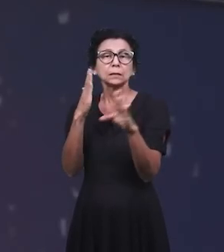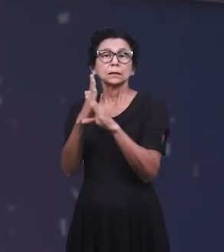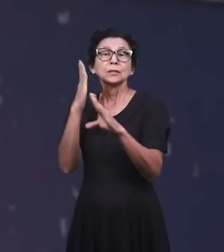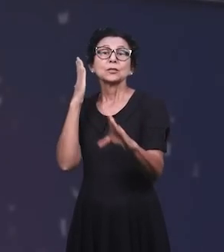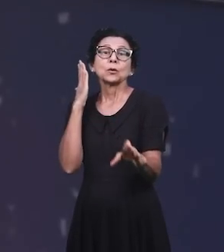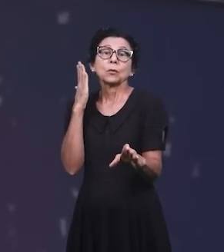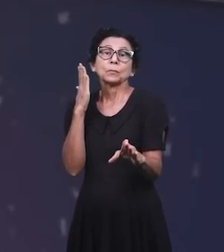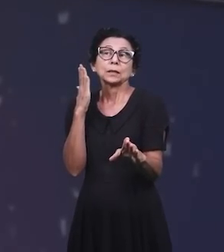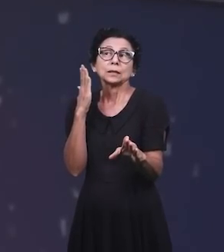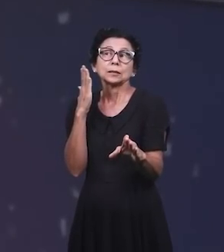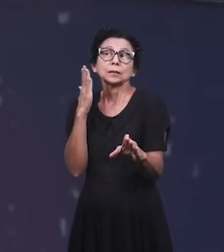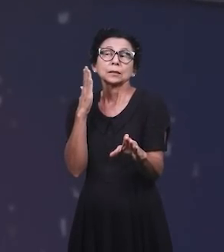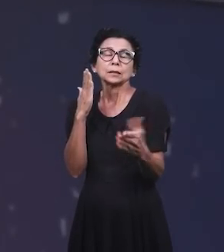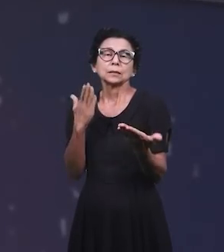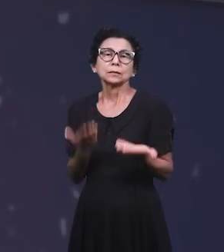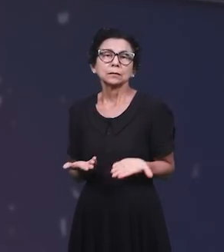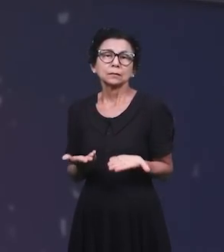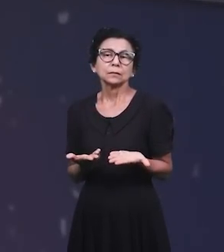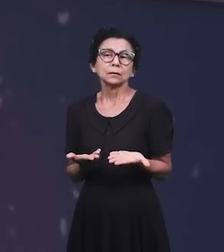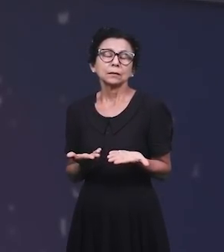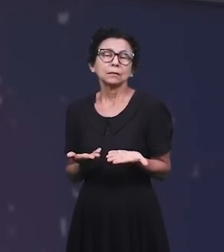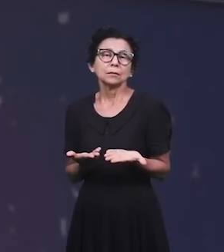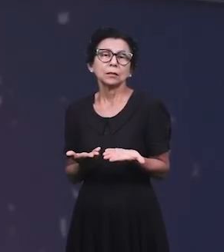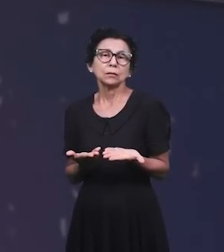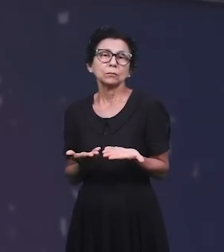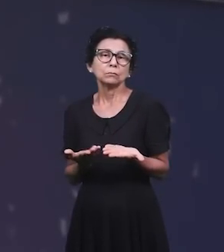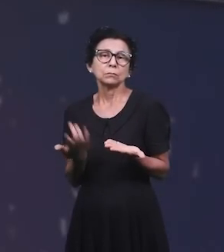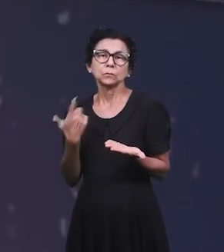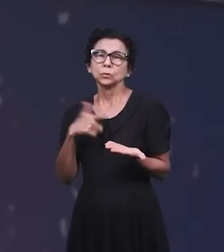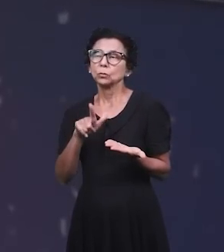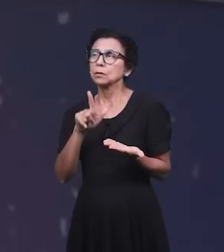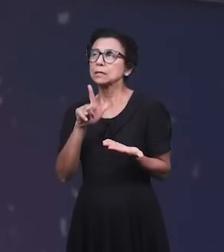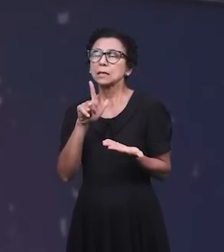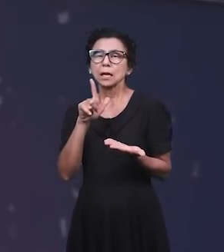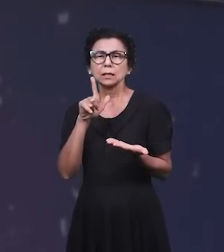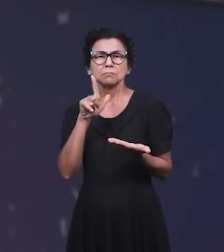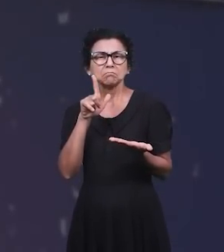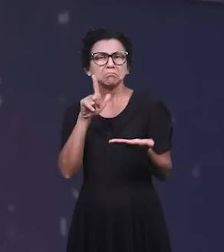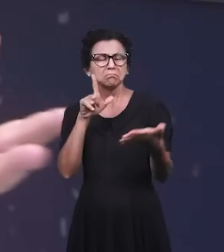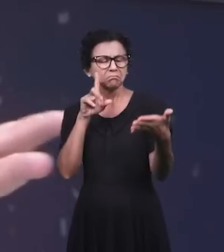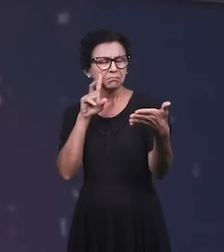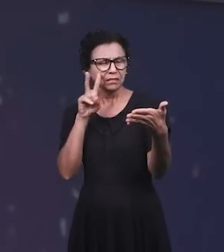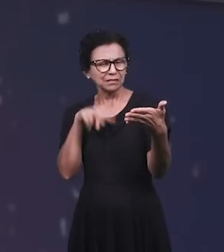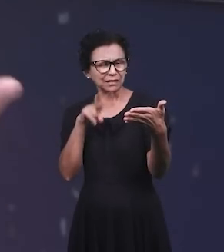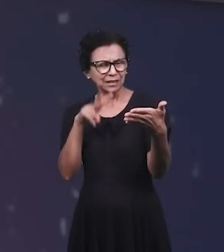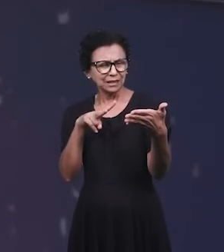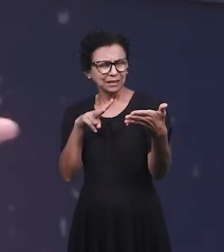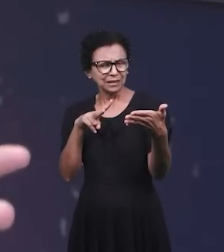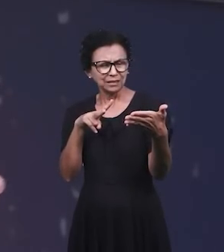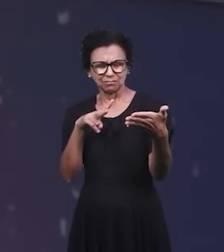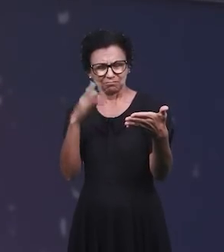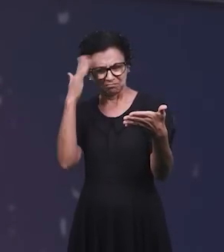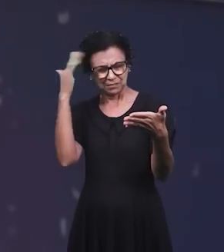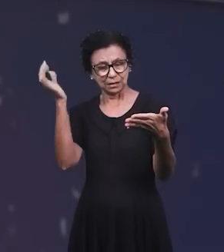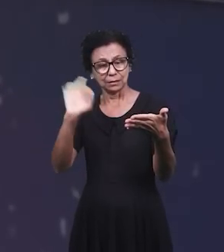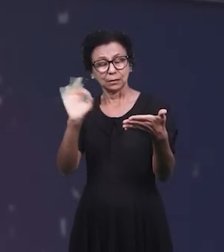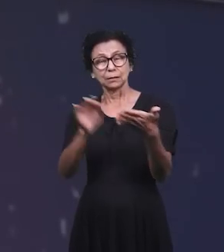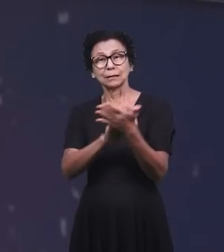mensagem ininteligível, ou seja, indecifrável. Então, a pessoa olha, não estou entendendo nada do que está